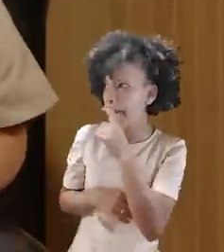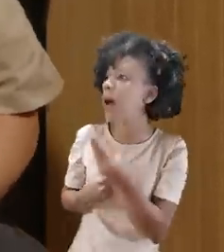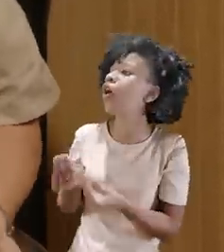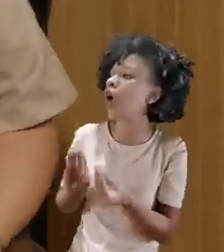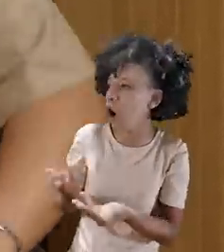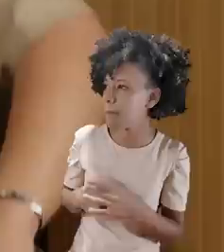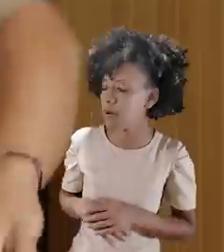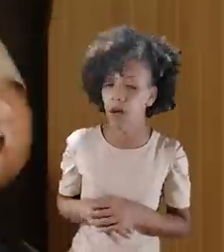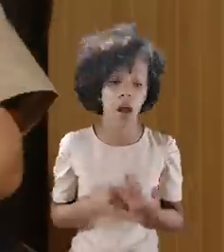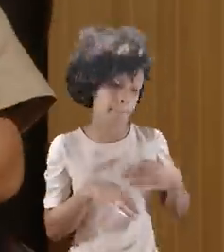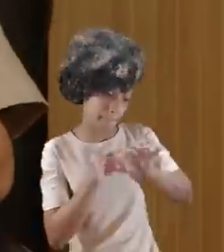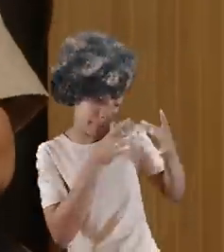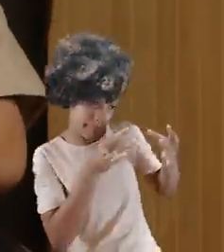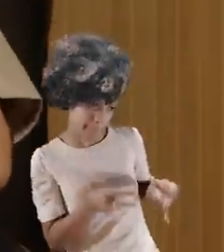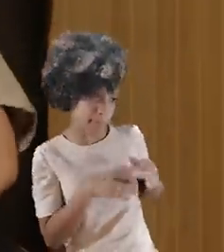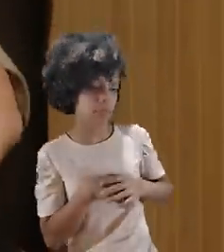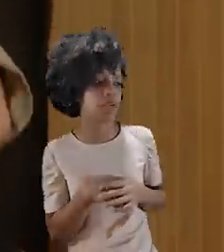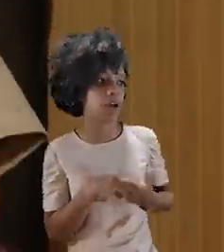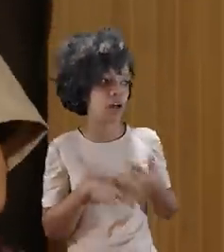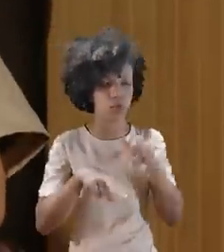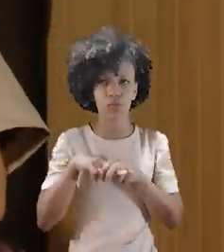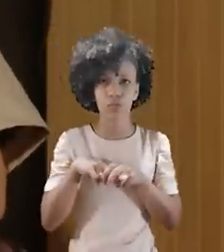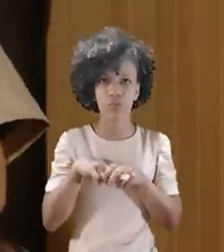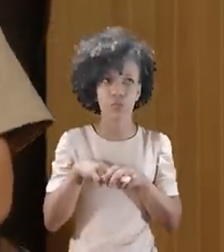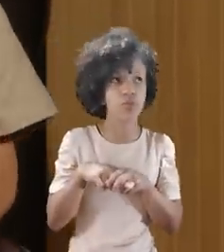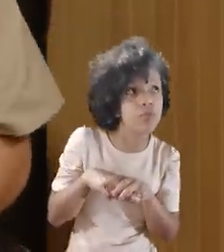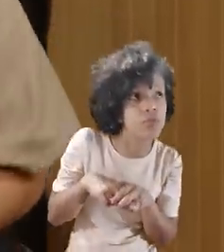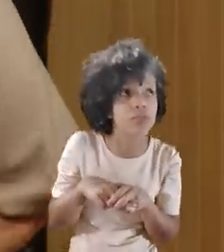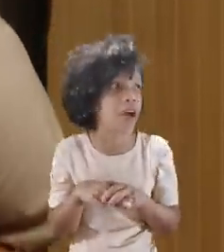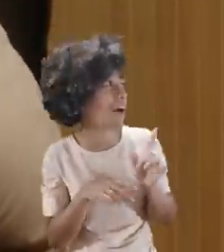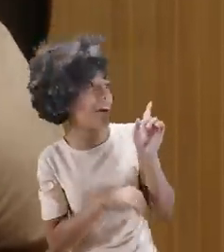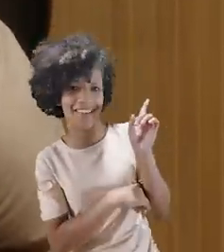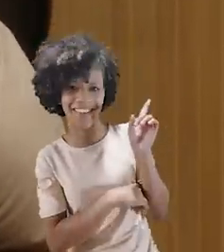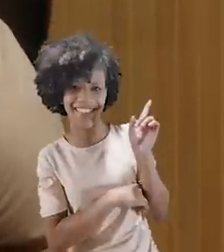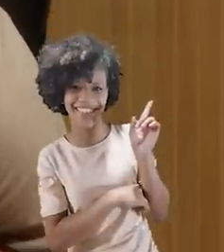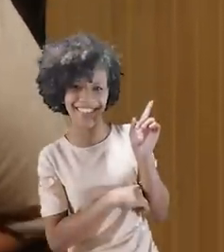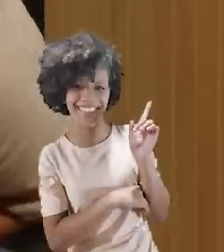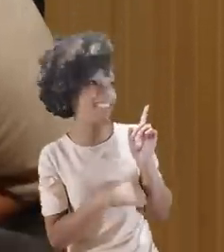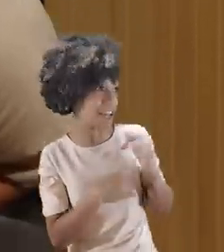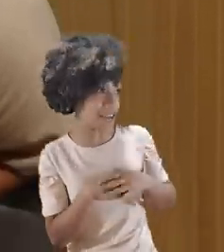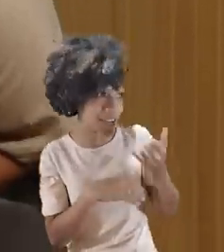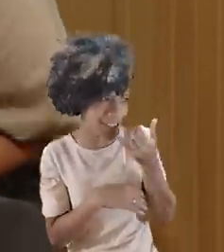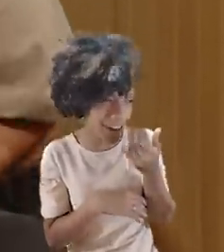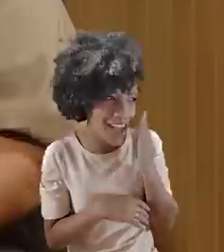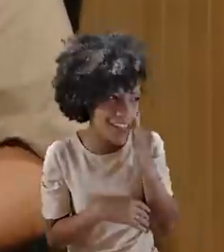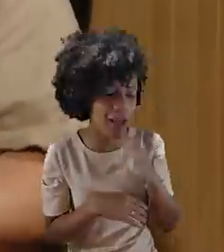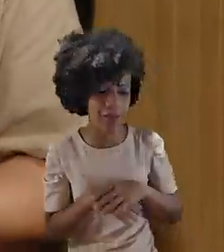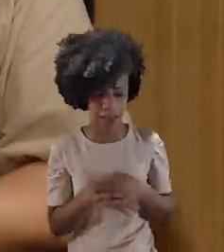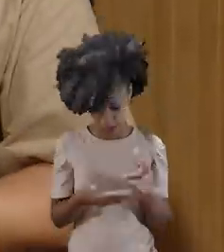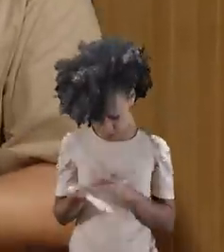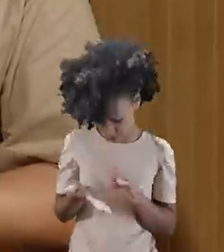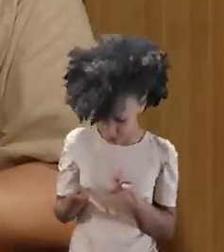corta pai tal tal tal tal tal aí moleque em vez de ficar assim como é que o médico aqui ó meu celular tá ligado aí